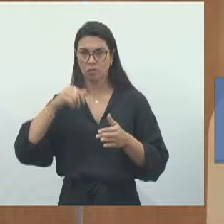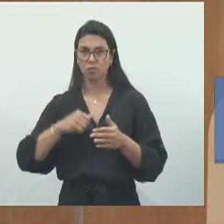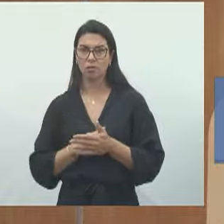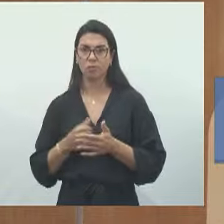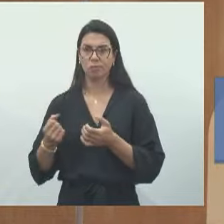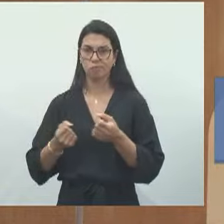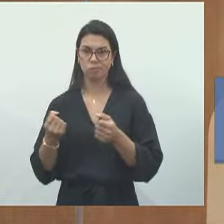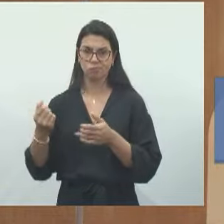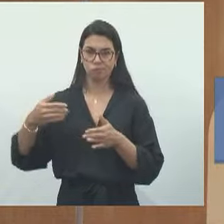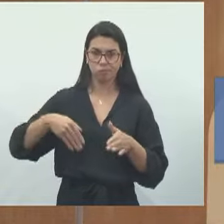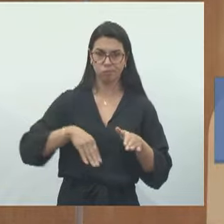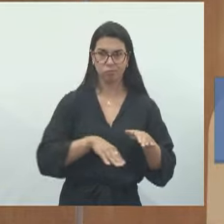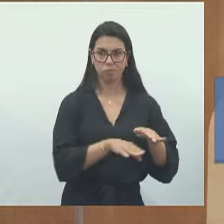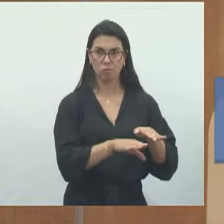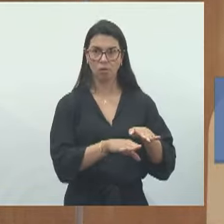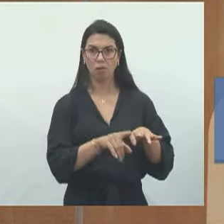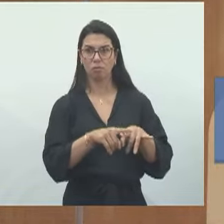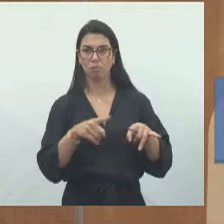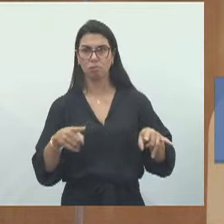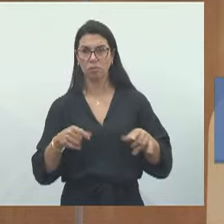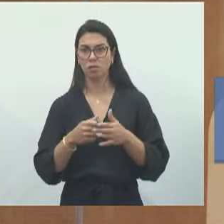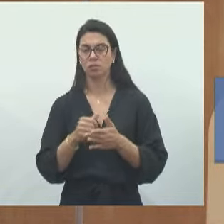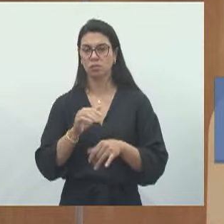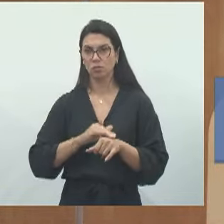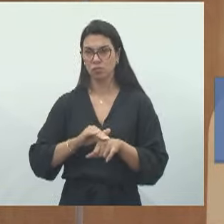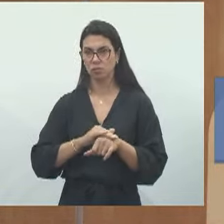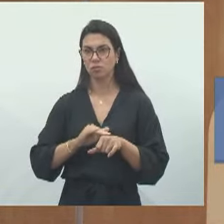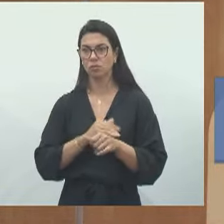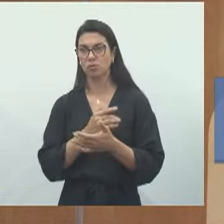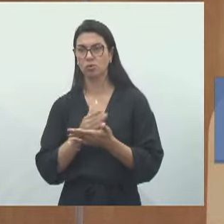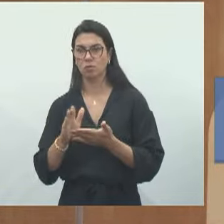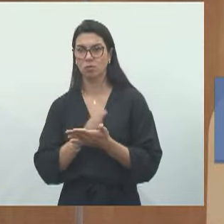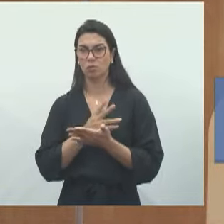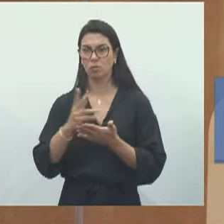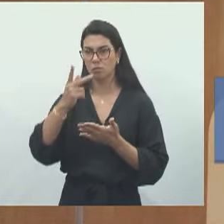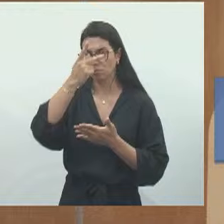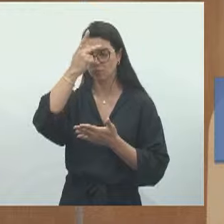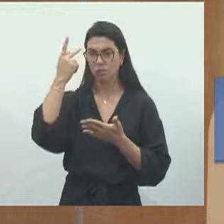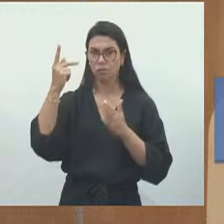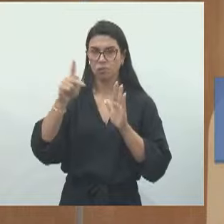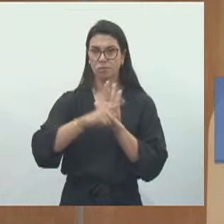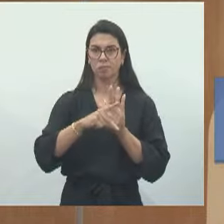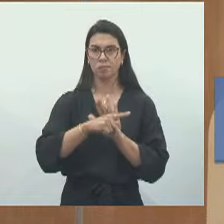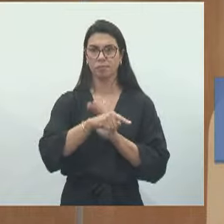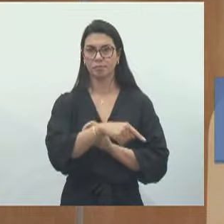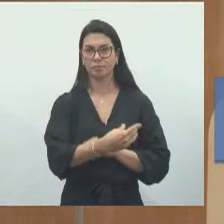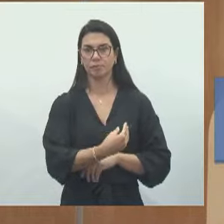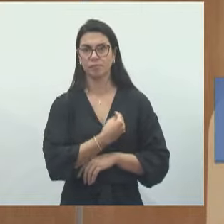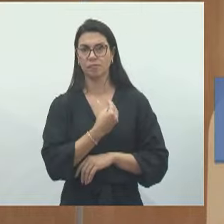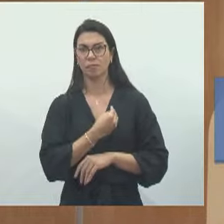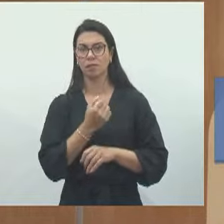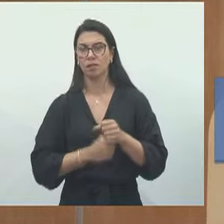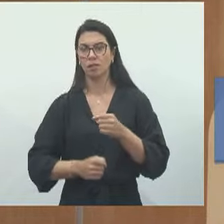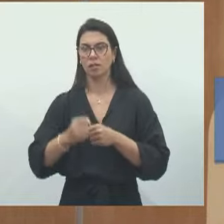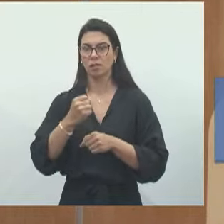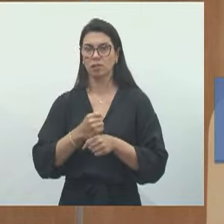local, conversamos com os comerciantes, conversamos ali com o síndico ali do condomínio. O erro foi no passado ter